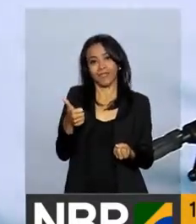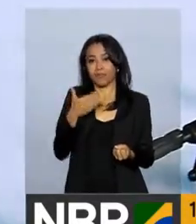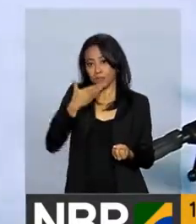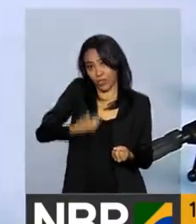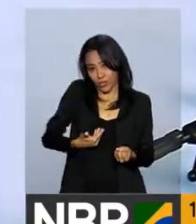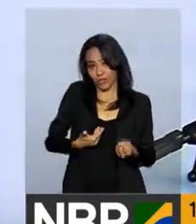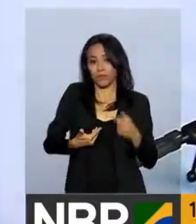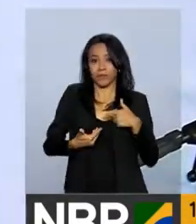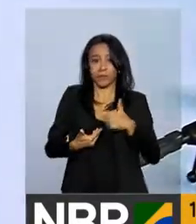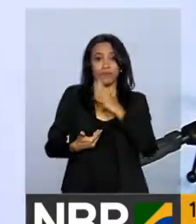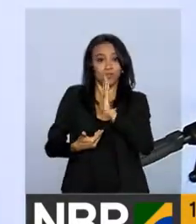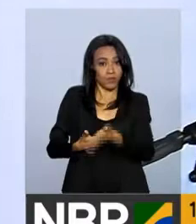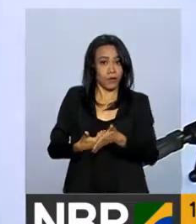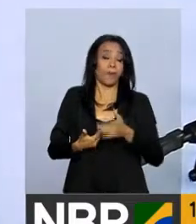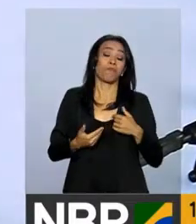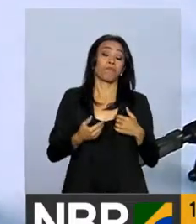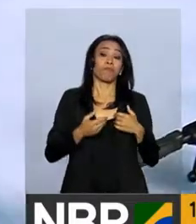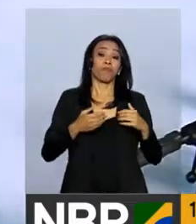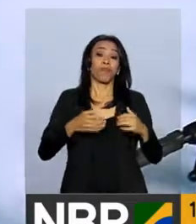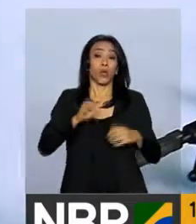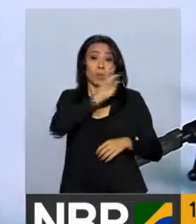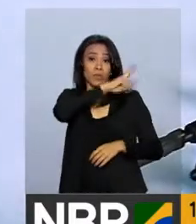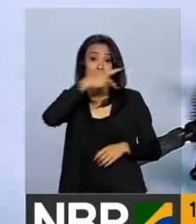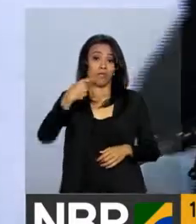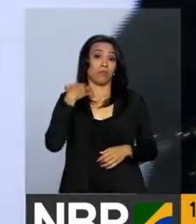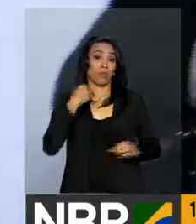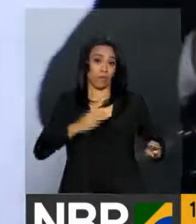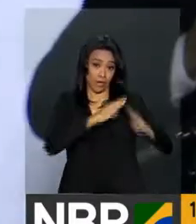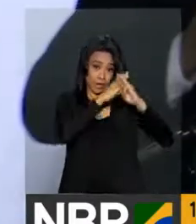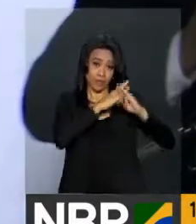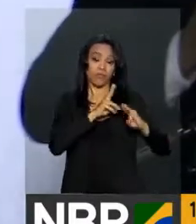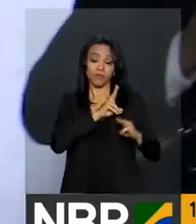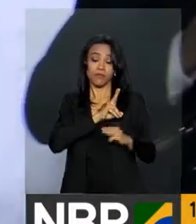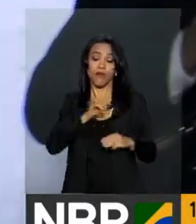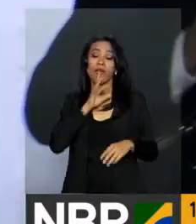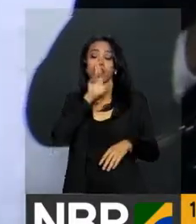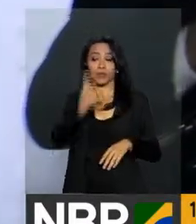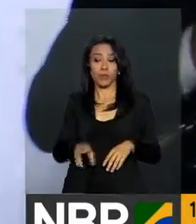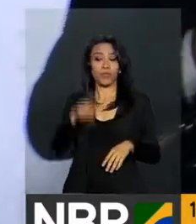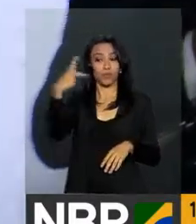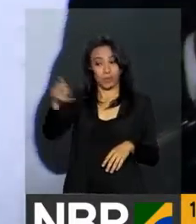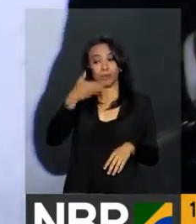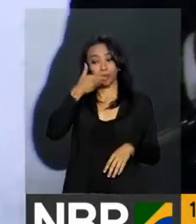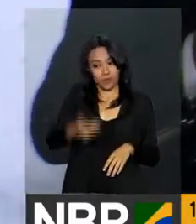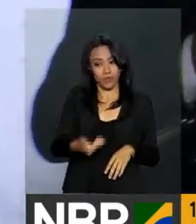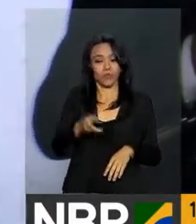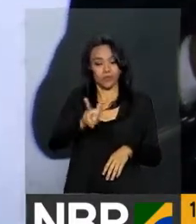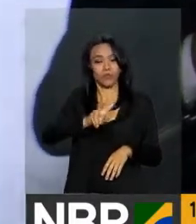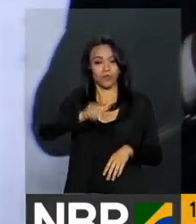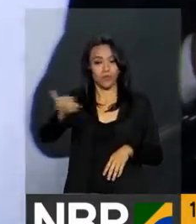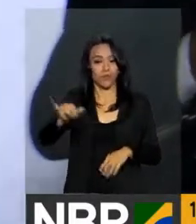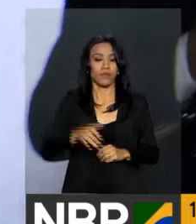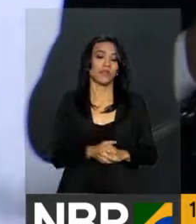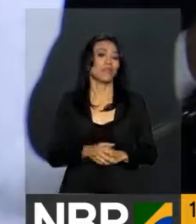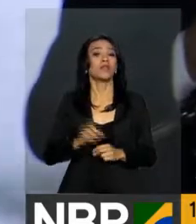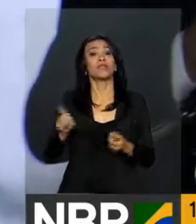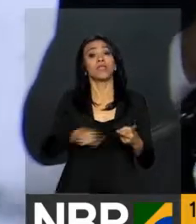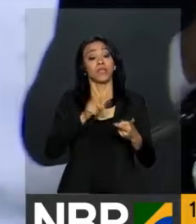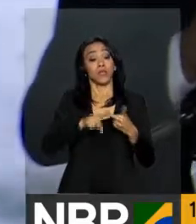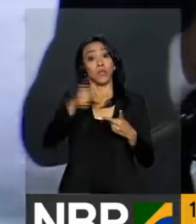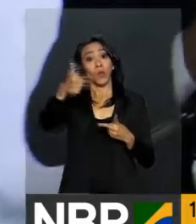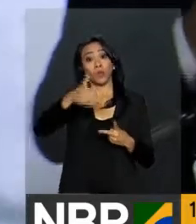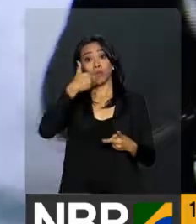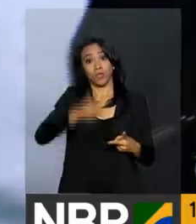pleito, o presidente da Caixa se manifestou. Vamos atender, viu, Raquel Muniz? Vamos atender esse pleito. E a questão da